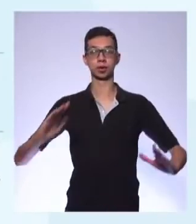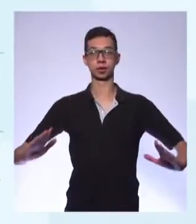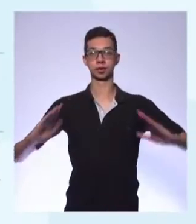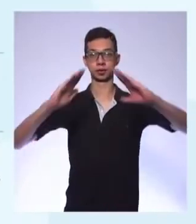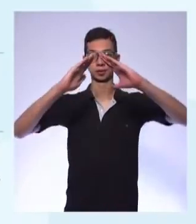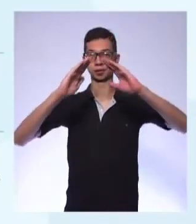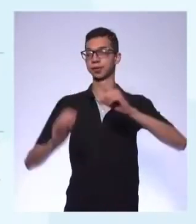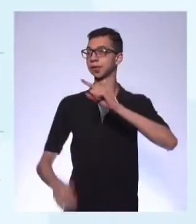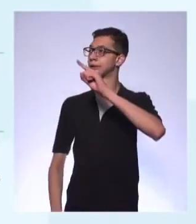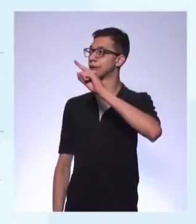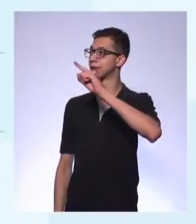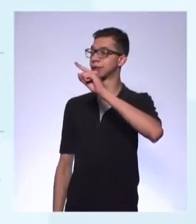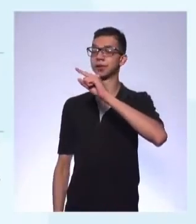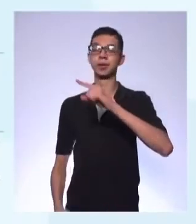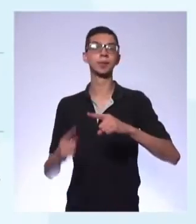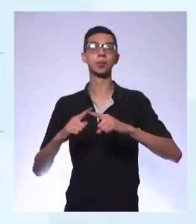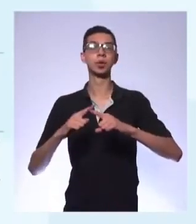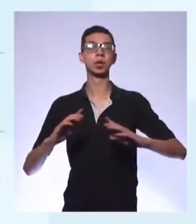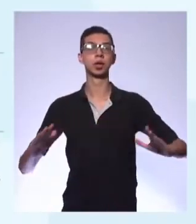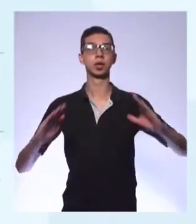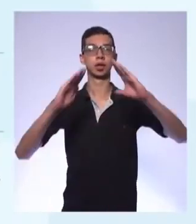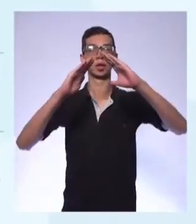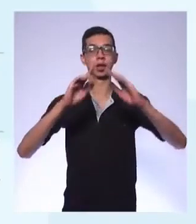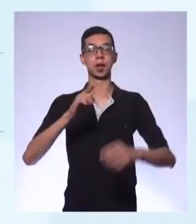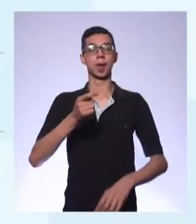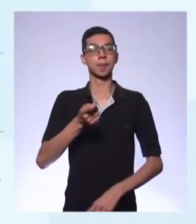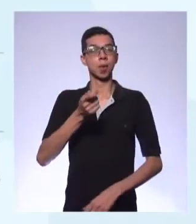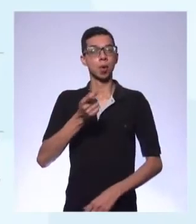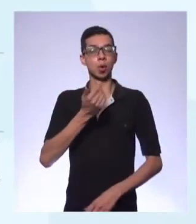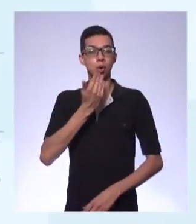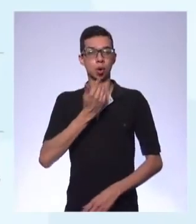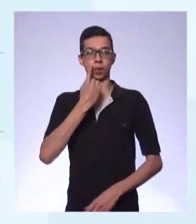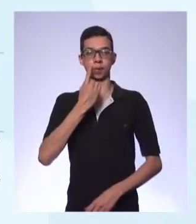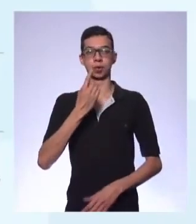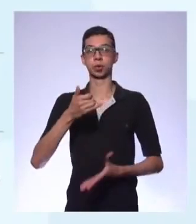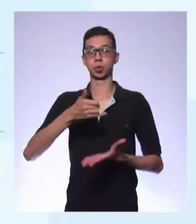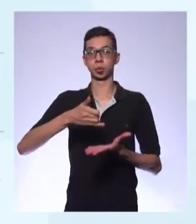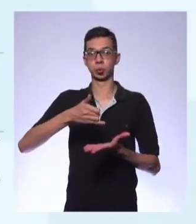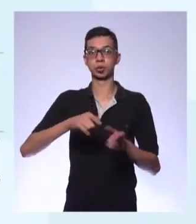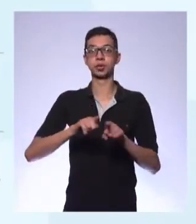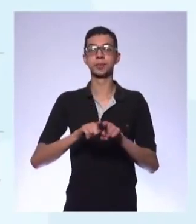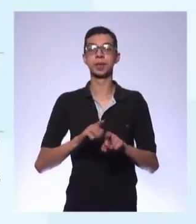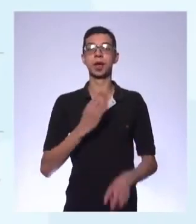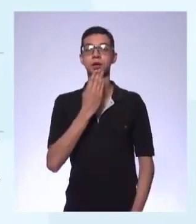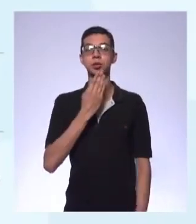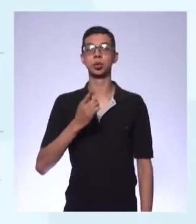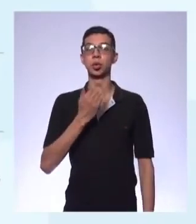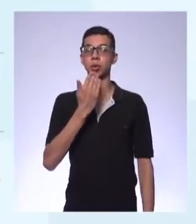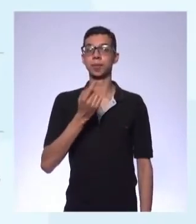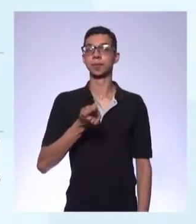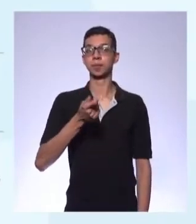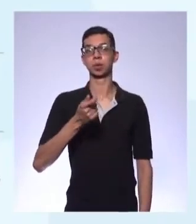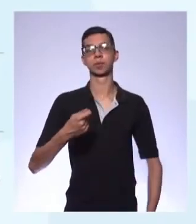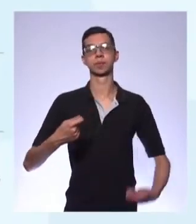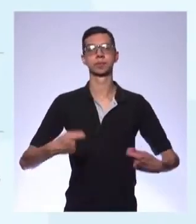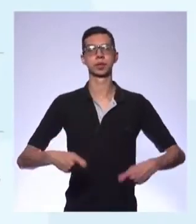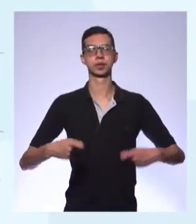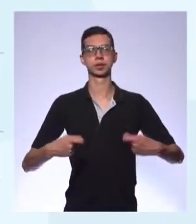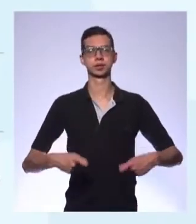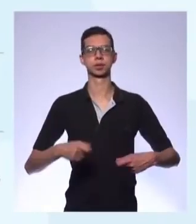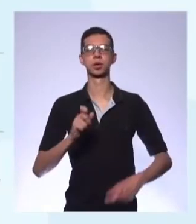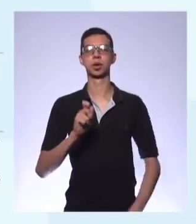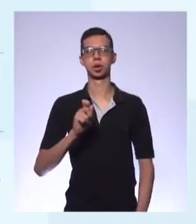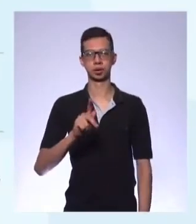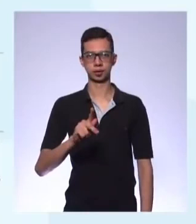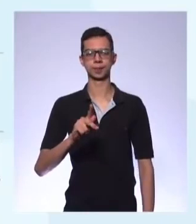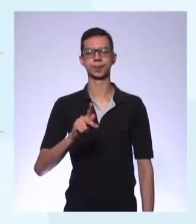porque o que você tem que comer menos. Tá aí, ó, gordura e açúcar, tá bom? É o que você vai ter que comer menos, tá bom?